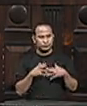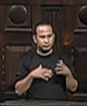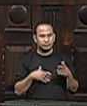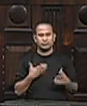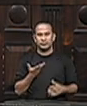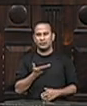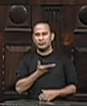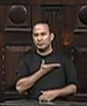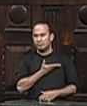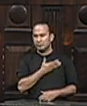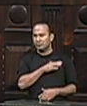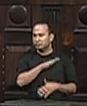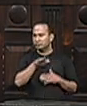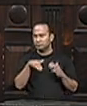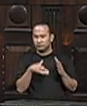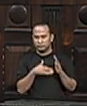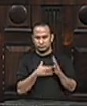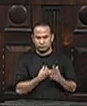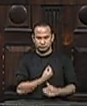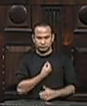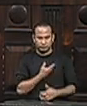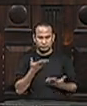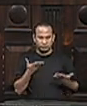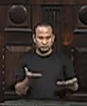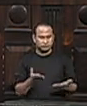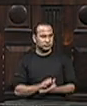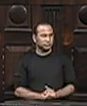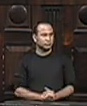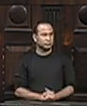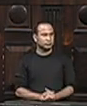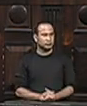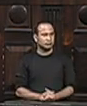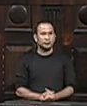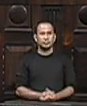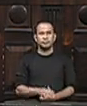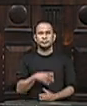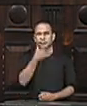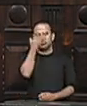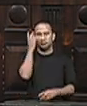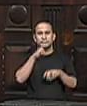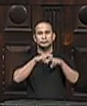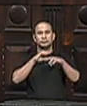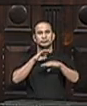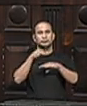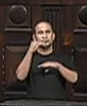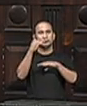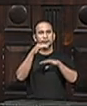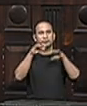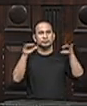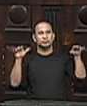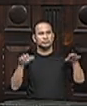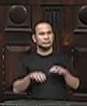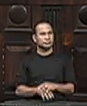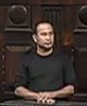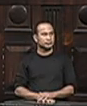André Siciliano, senhoras deputadas presentes, senhores deputados